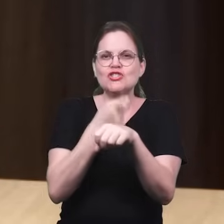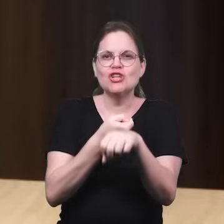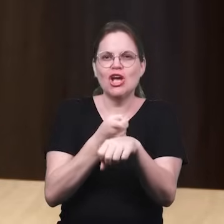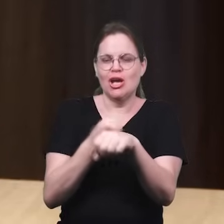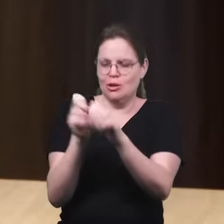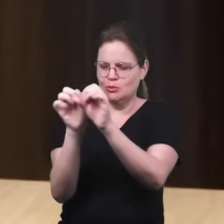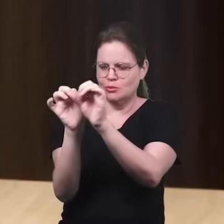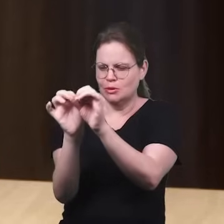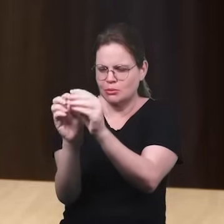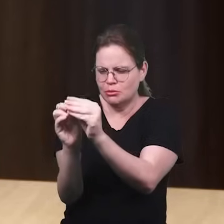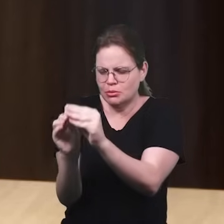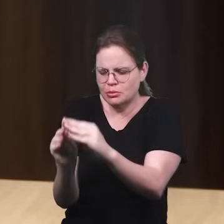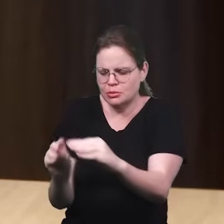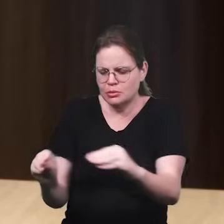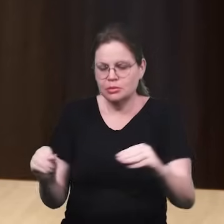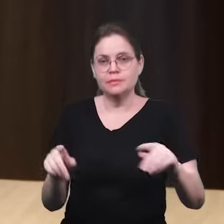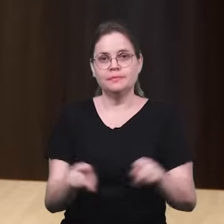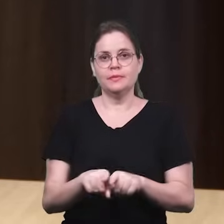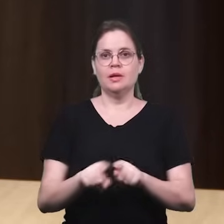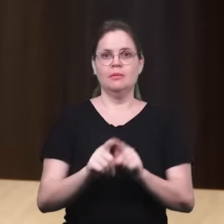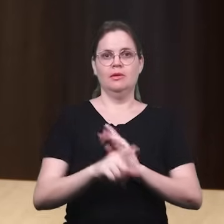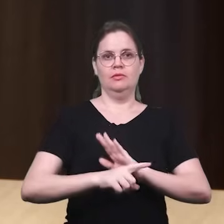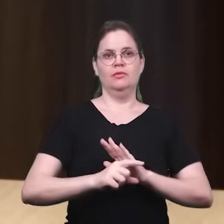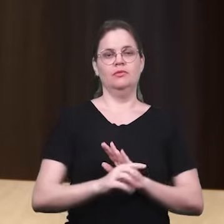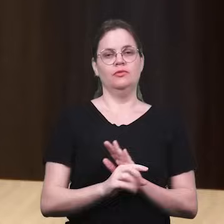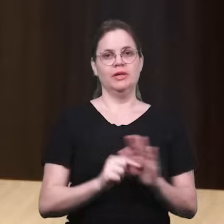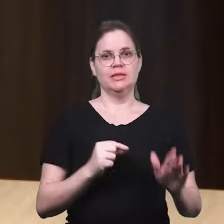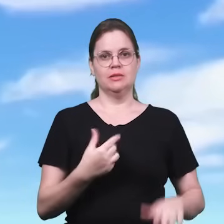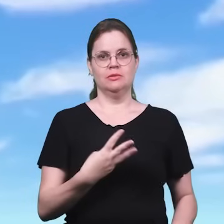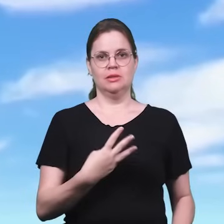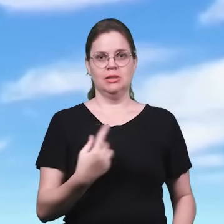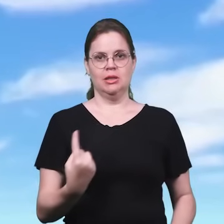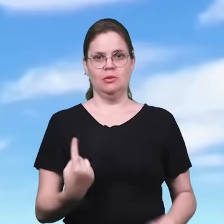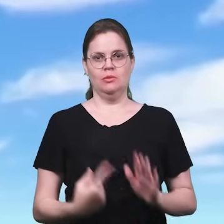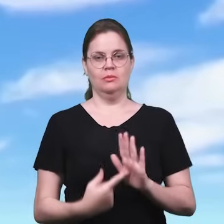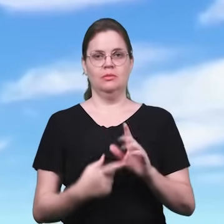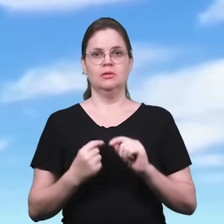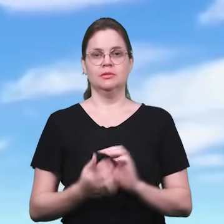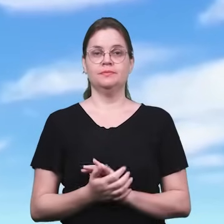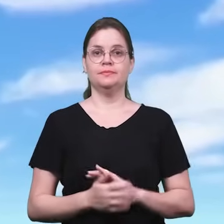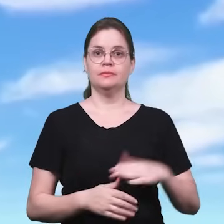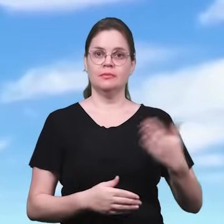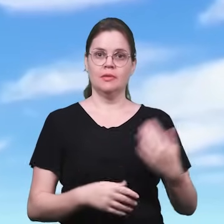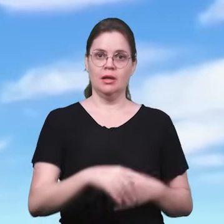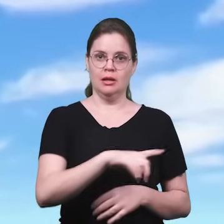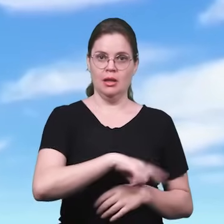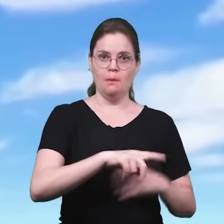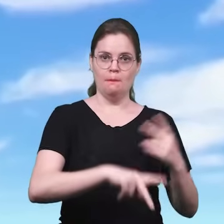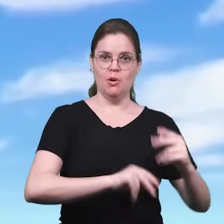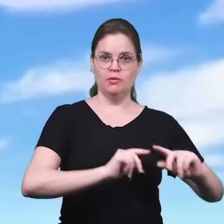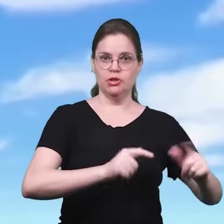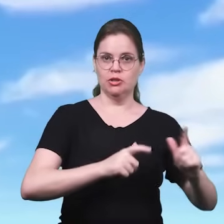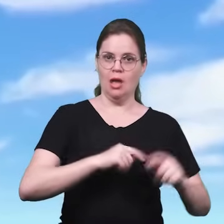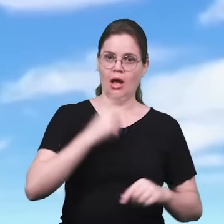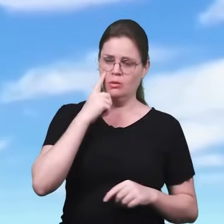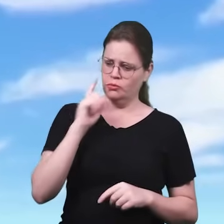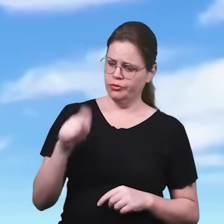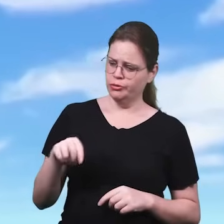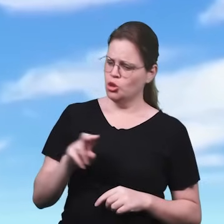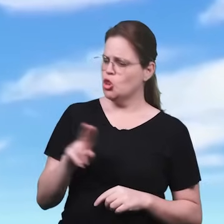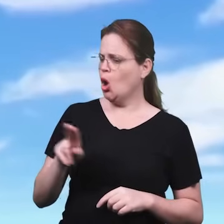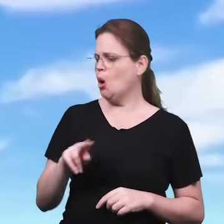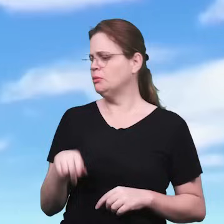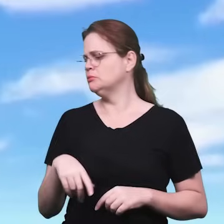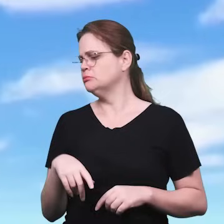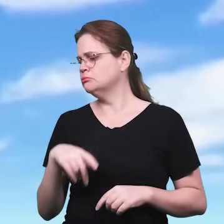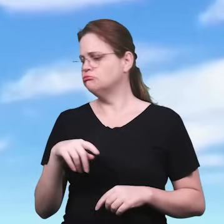verso 31 do mesmo capítulo 16 de Êxodo diz: e chamou a casa de Israel seu nome Maná, e era como semente